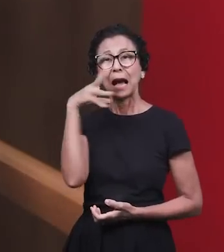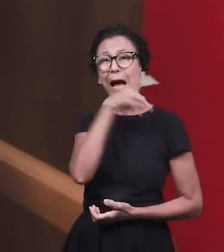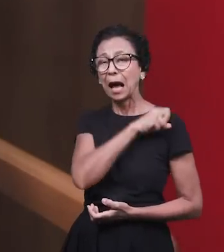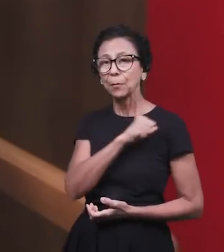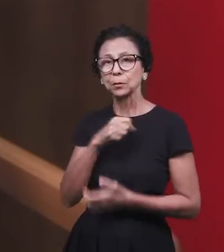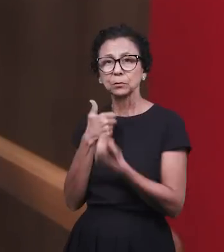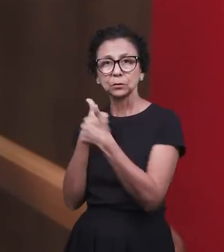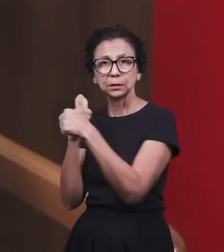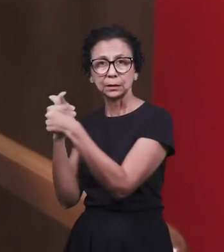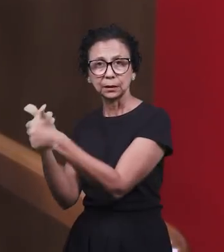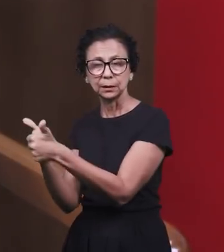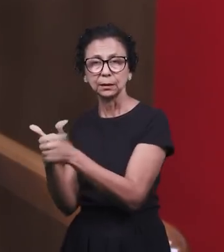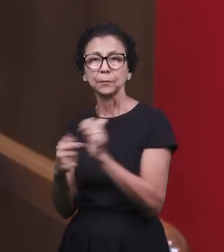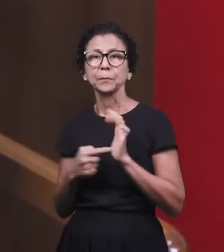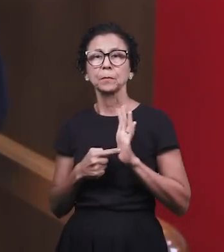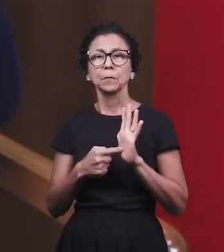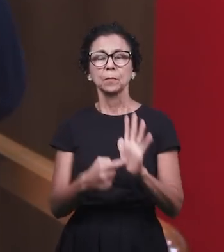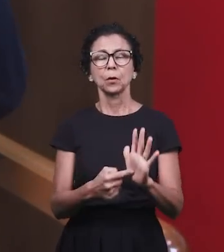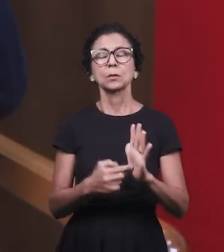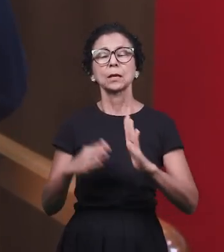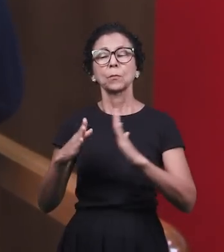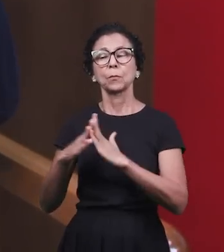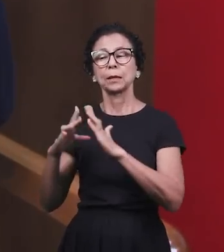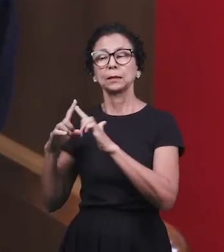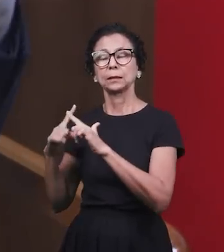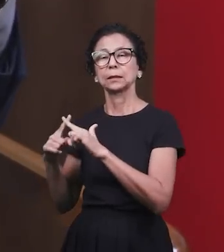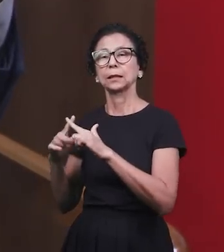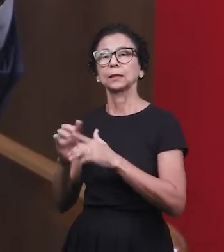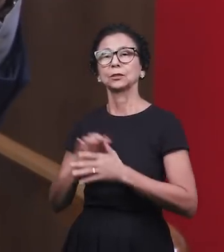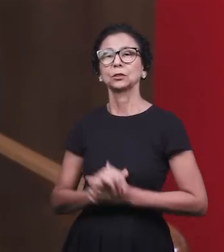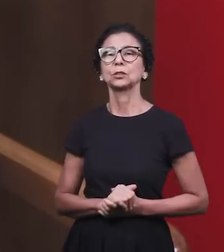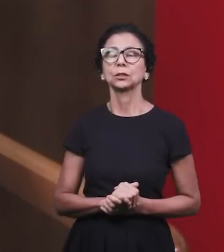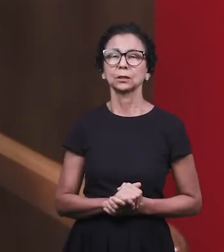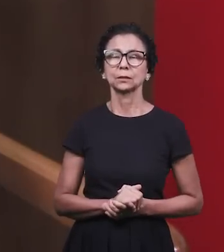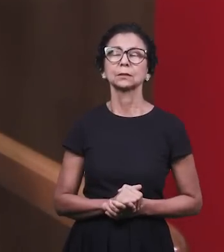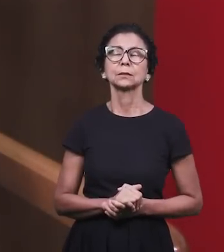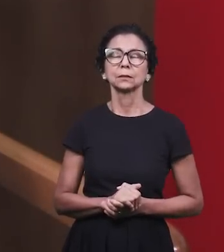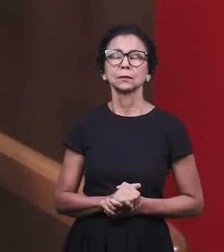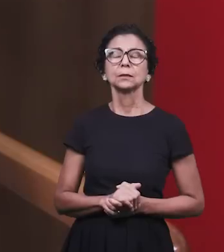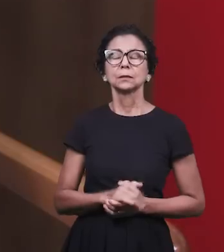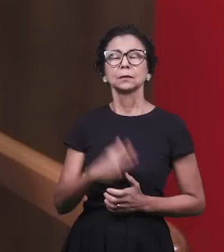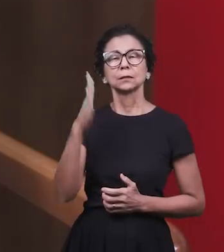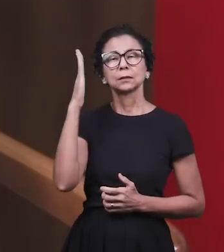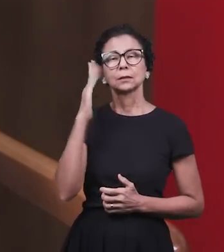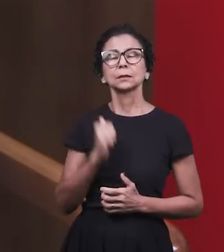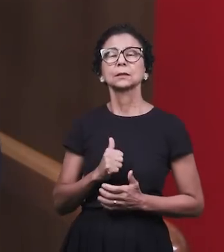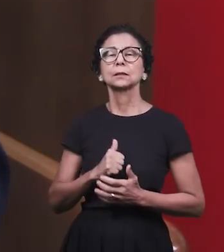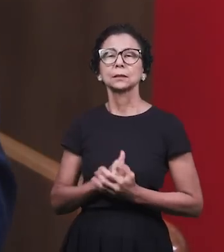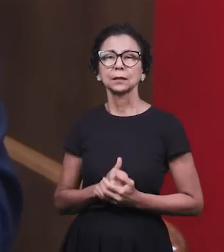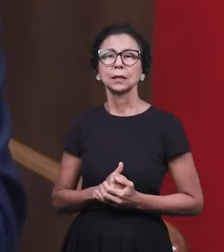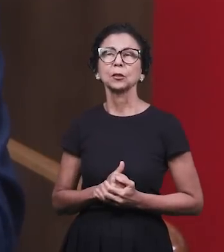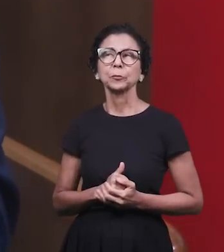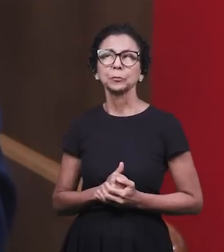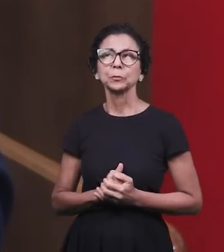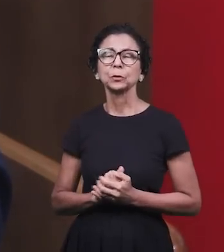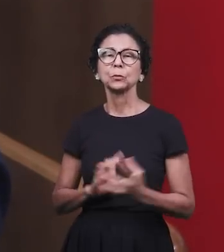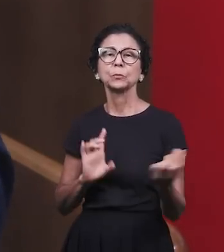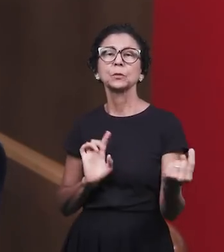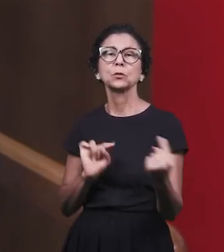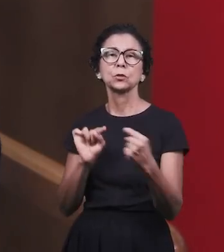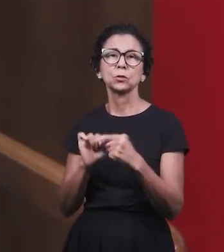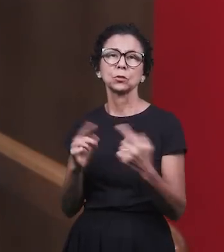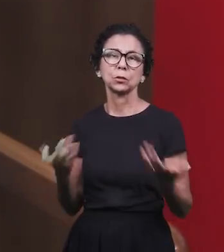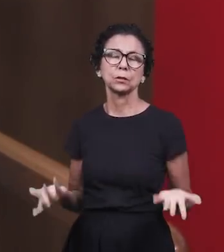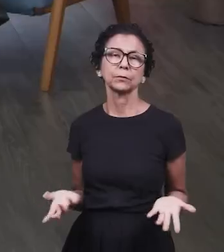o corpo, que sabe que tem um rumo, que o Senhor está à frente. Eu não vou correr atrás